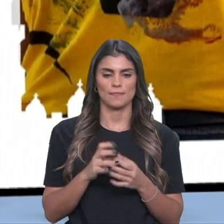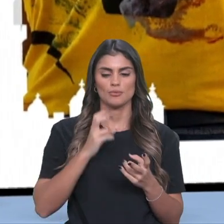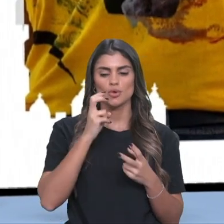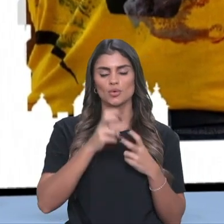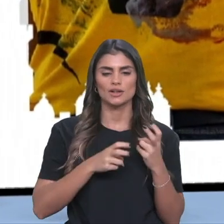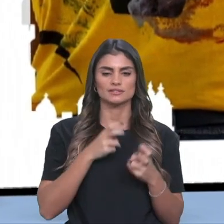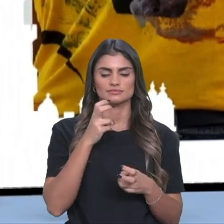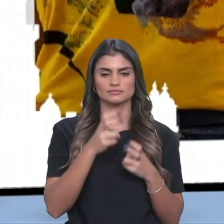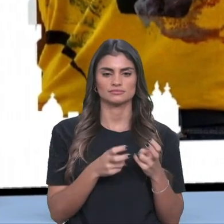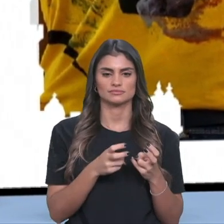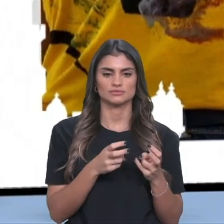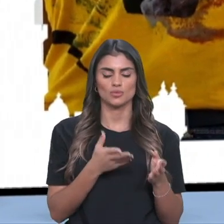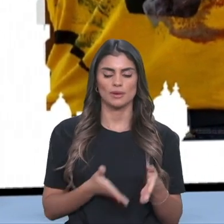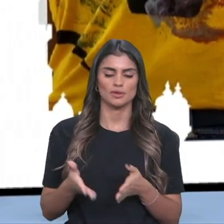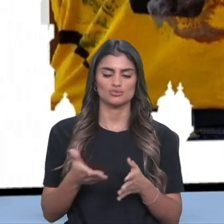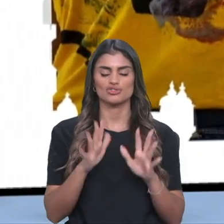de sentido global,